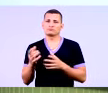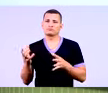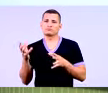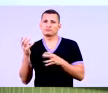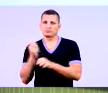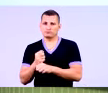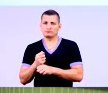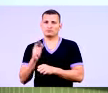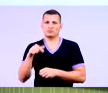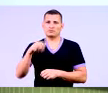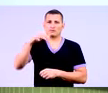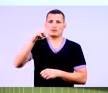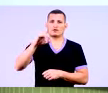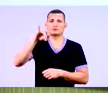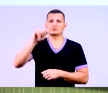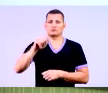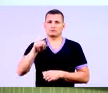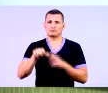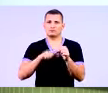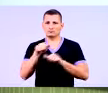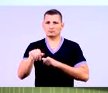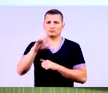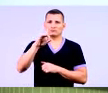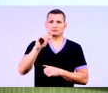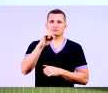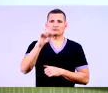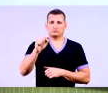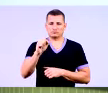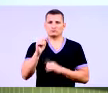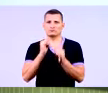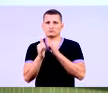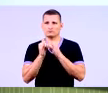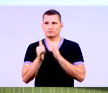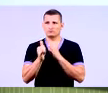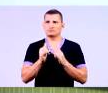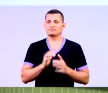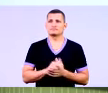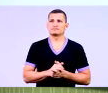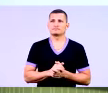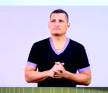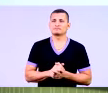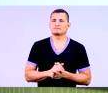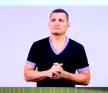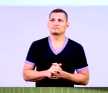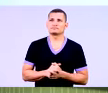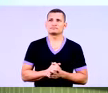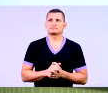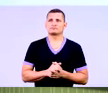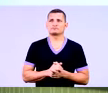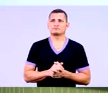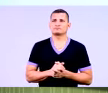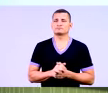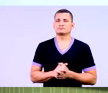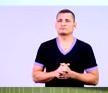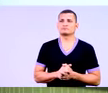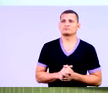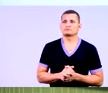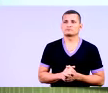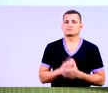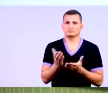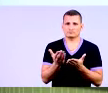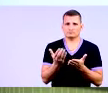e isso é você convertê dados em informação sobre isso vamos começar agora falar sobre